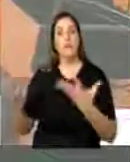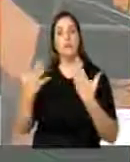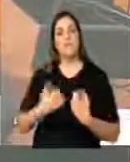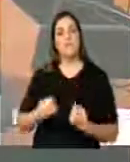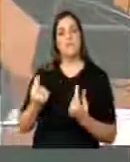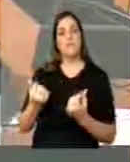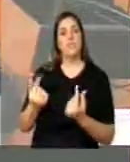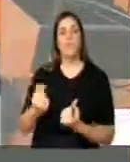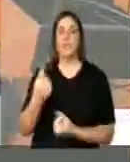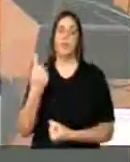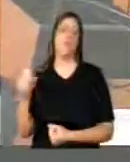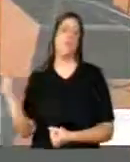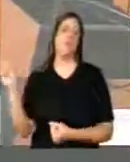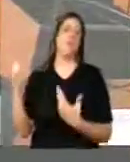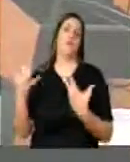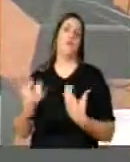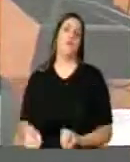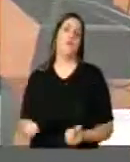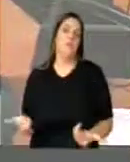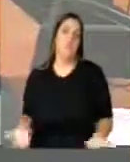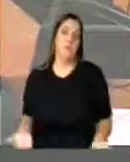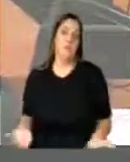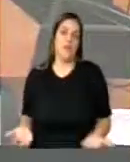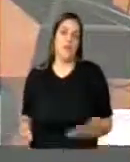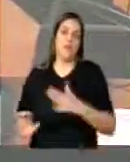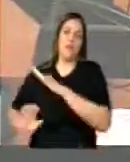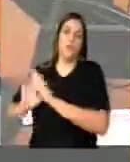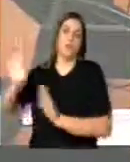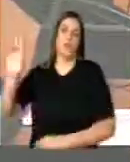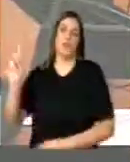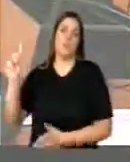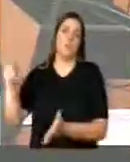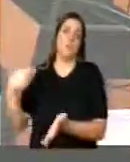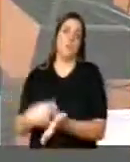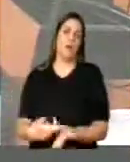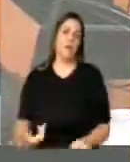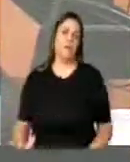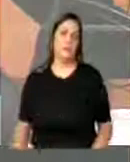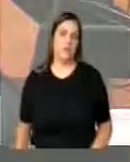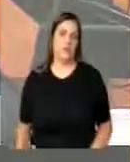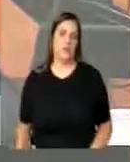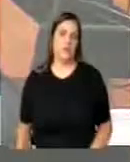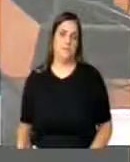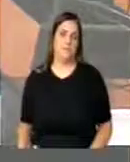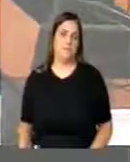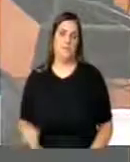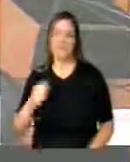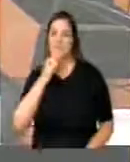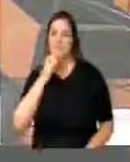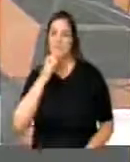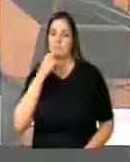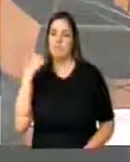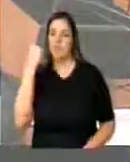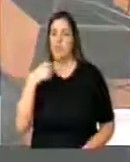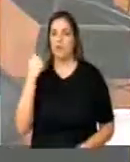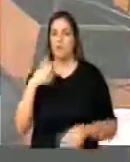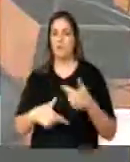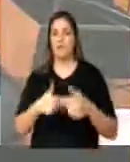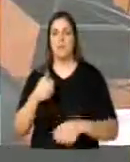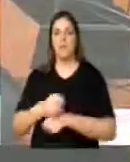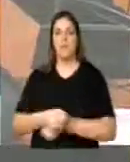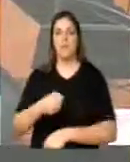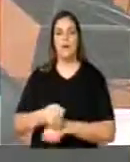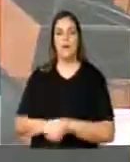quitadas pelos empregadores. Um outro rol estabelece exatamente em relação às horas extras. E esta falácia da